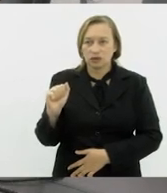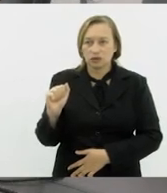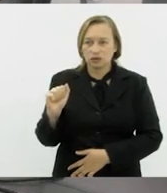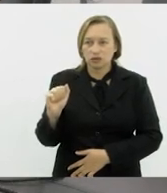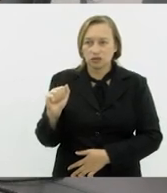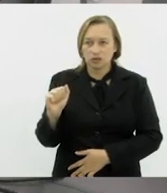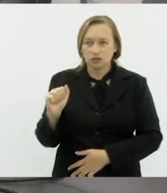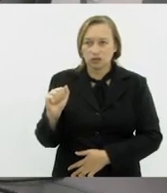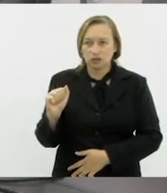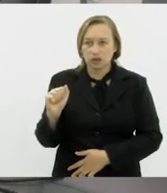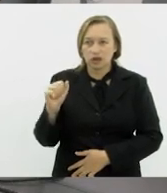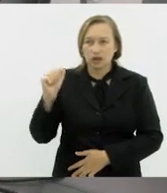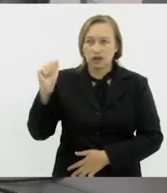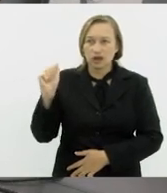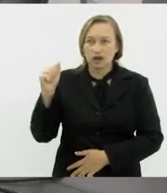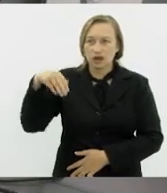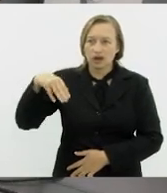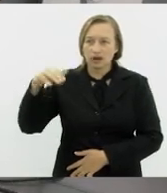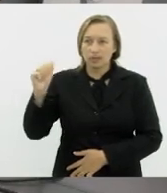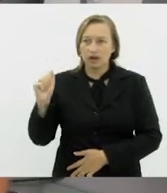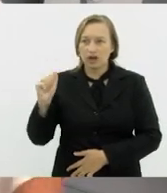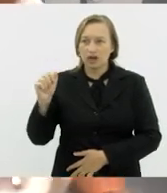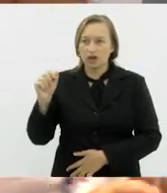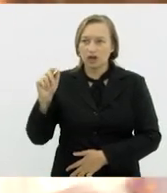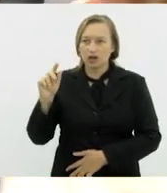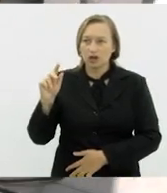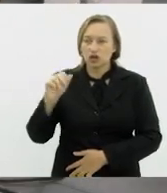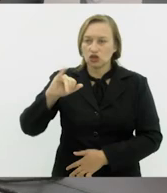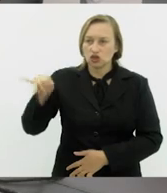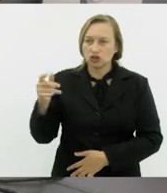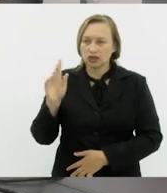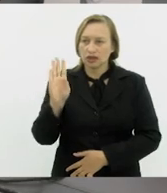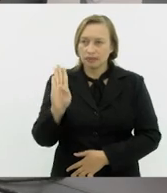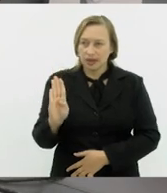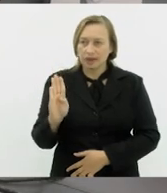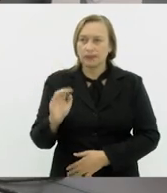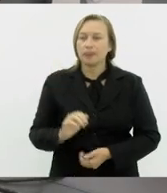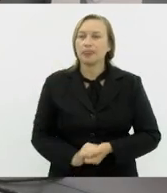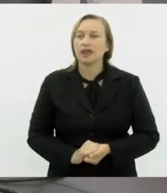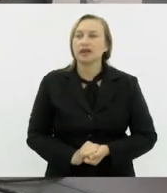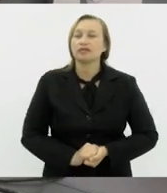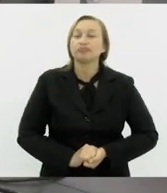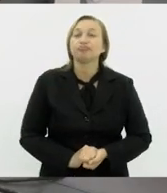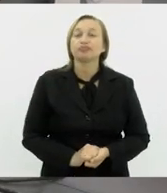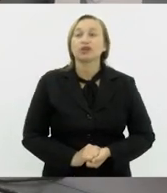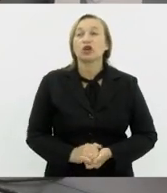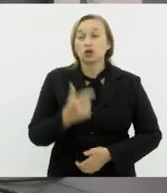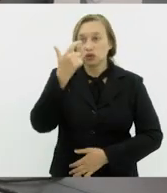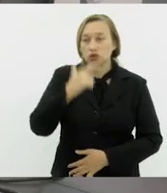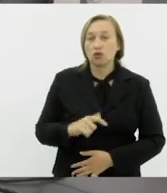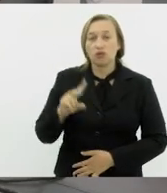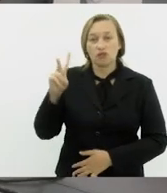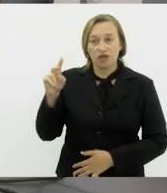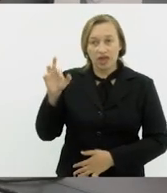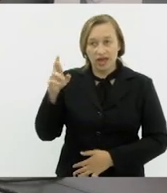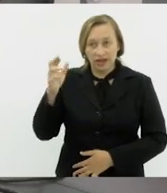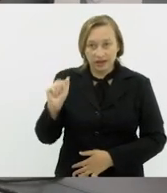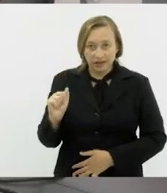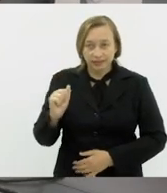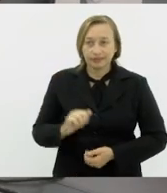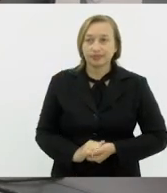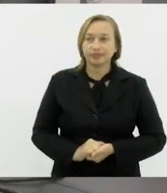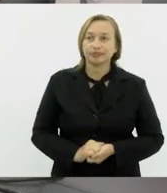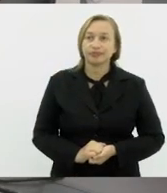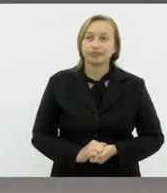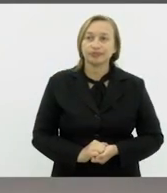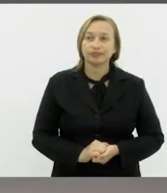é da AMA-JB, não é isso? Pode falar o seu nome completo, por favor, senhora Vera, e a associação. Eu sou Vera Maurite, eu faço